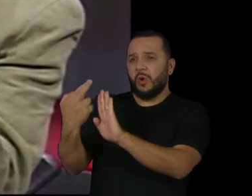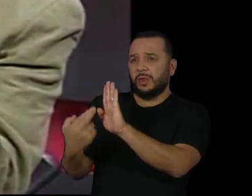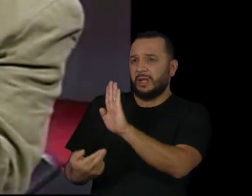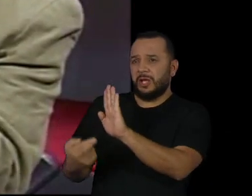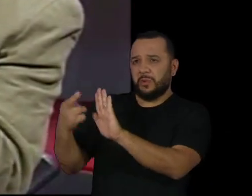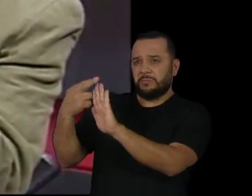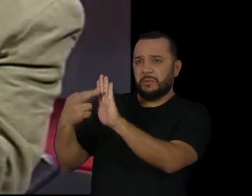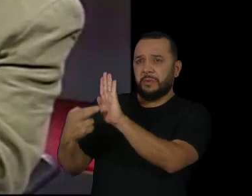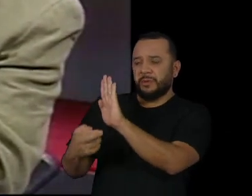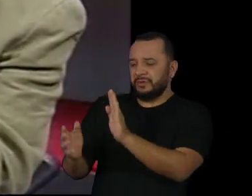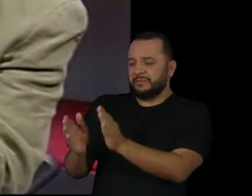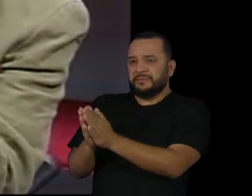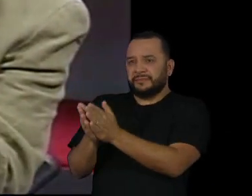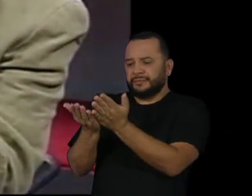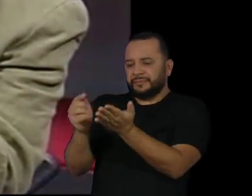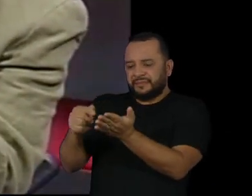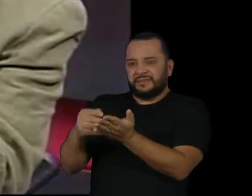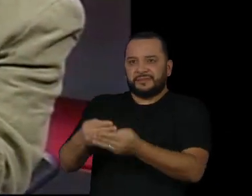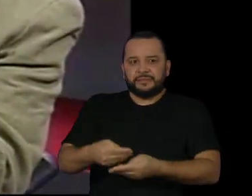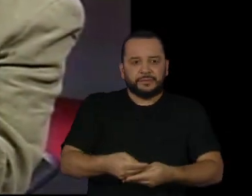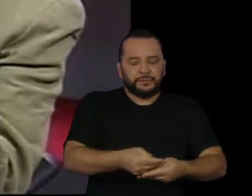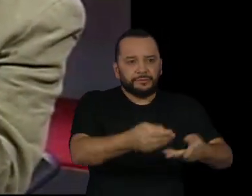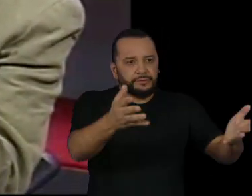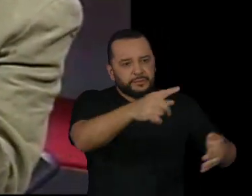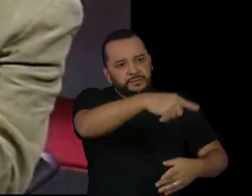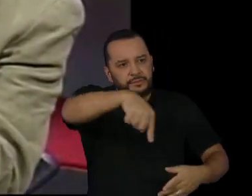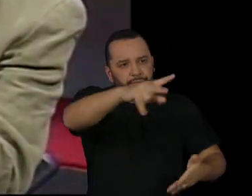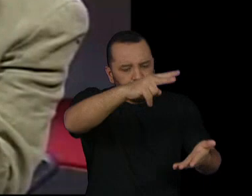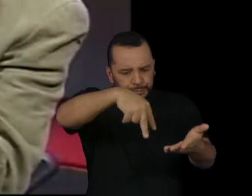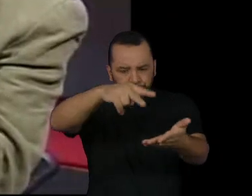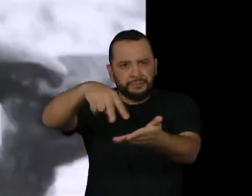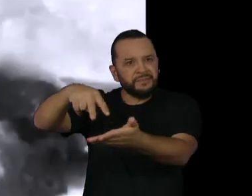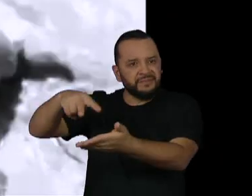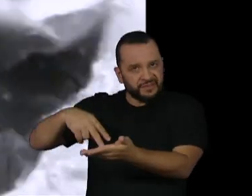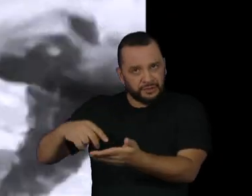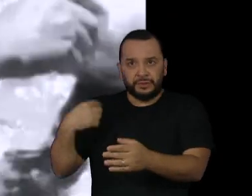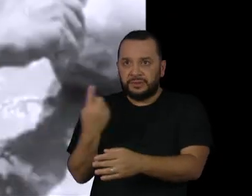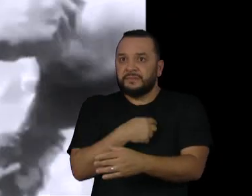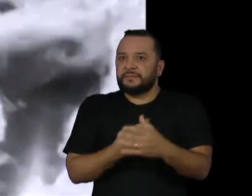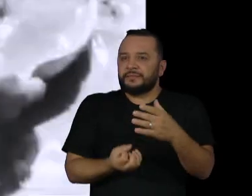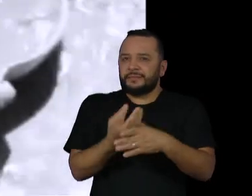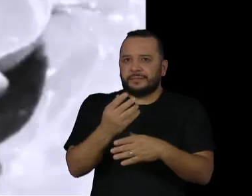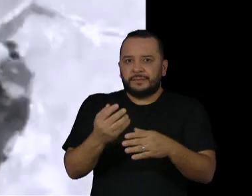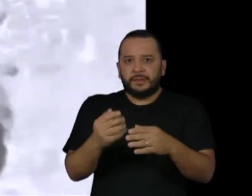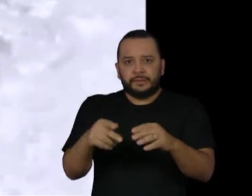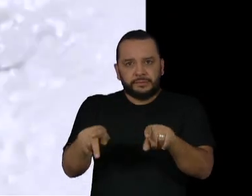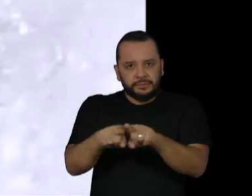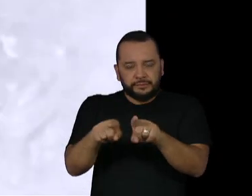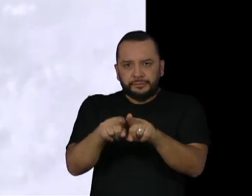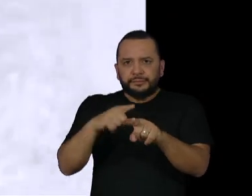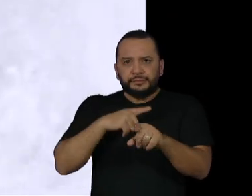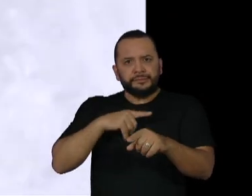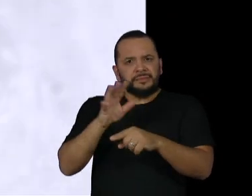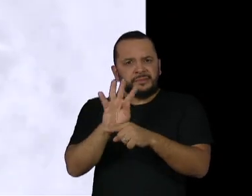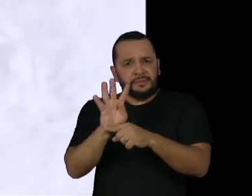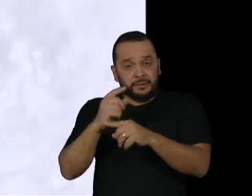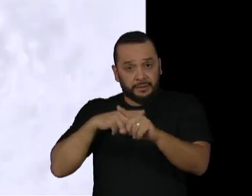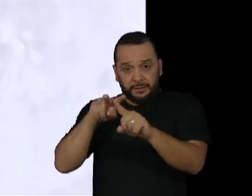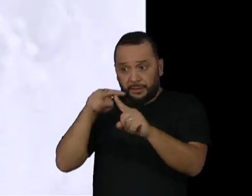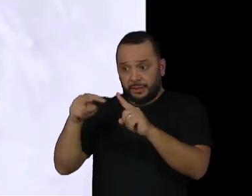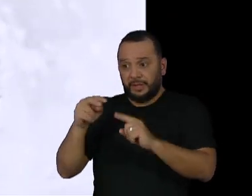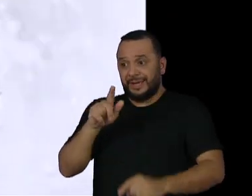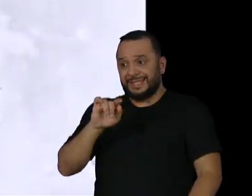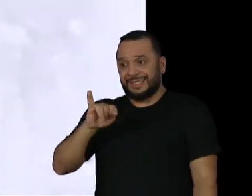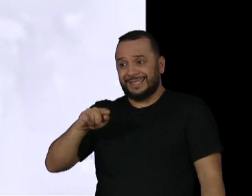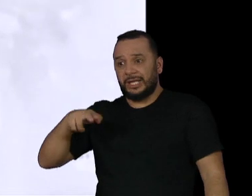sairia com o livro, distribuiria para a equipe e faria o filme, seguindo o olhar do Graciliano. Eu